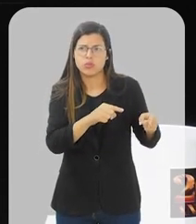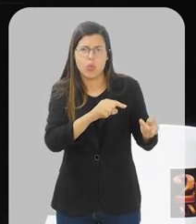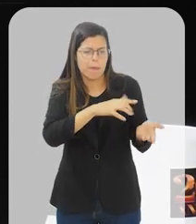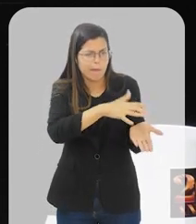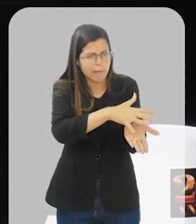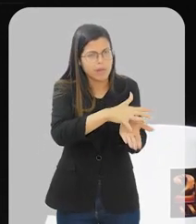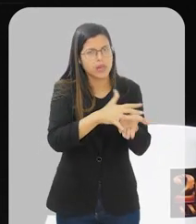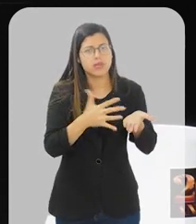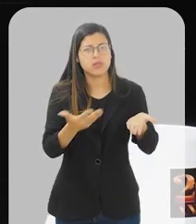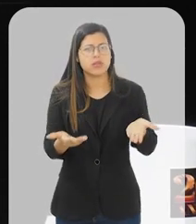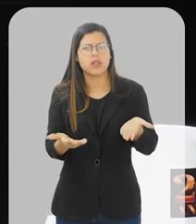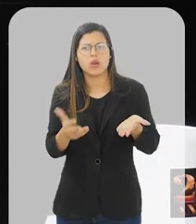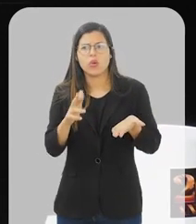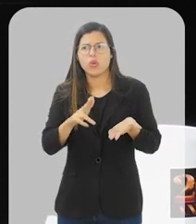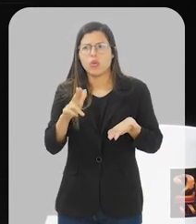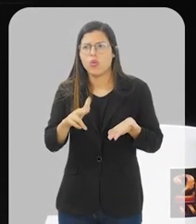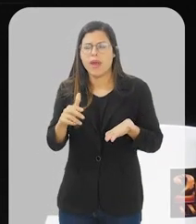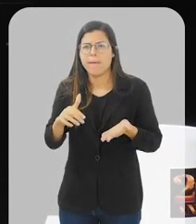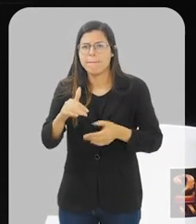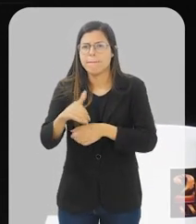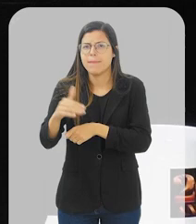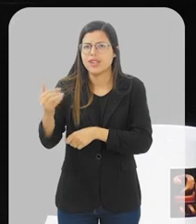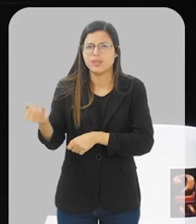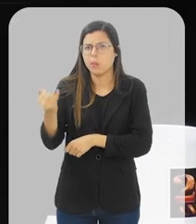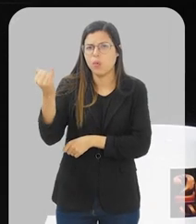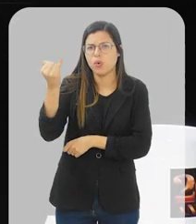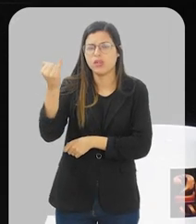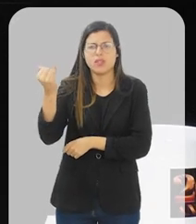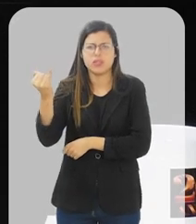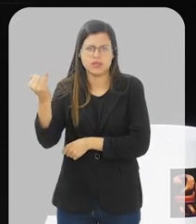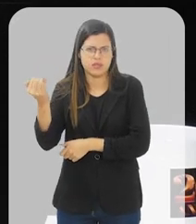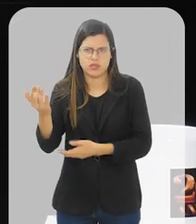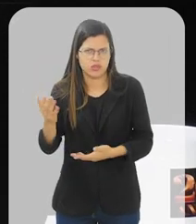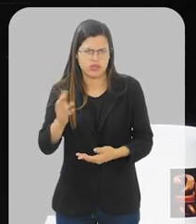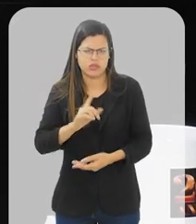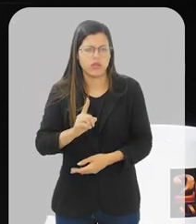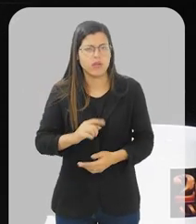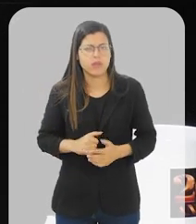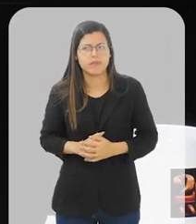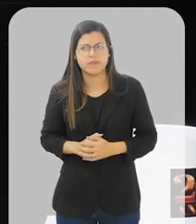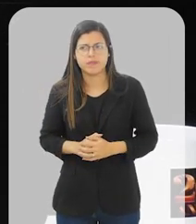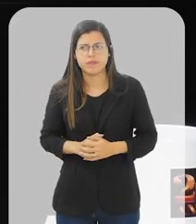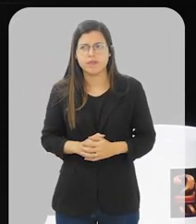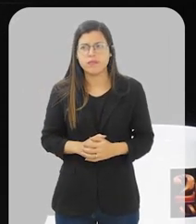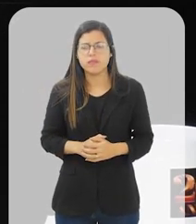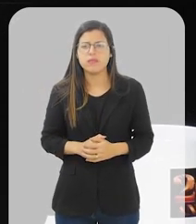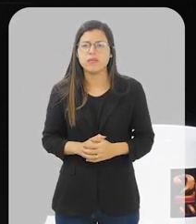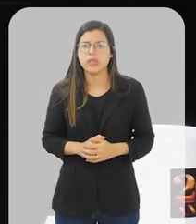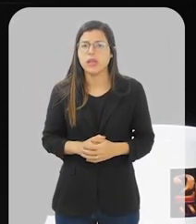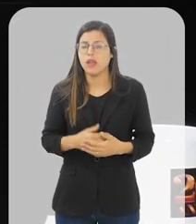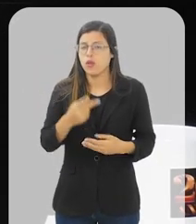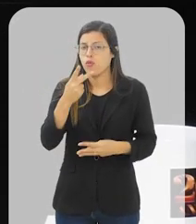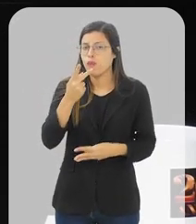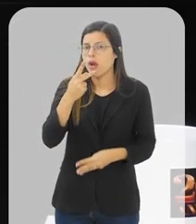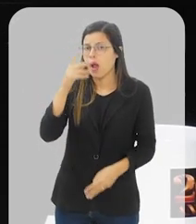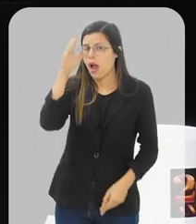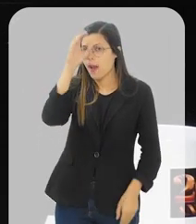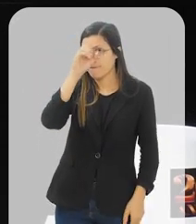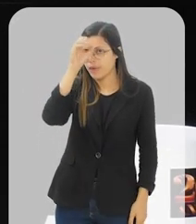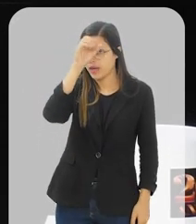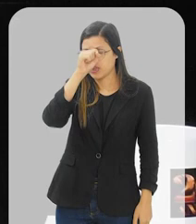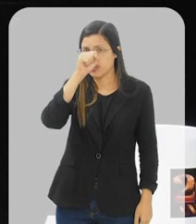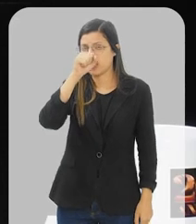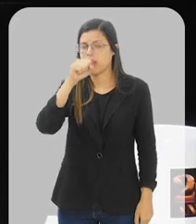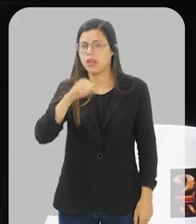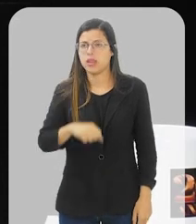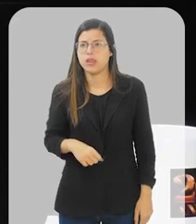violino. Não é mais importante nem menos importante. Eu ainda costumo falar que aprender